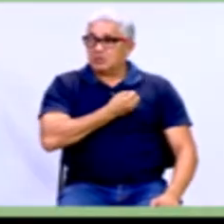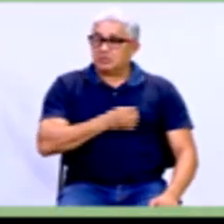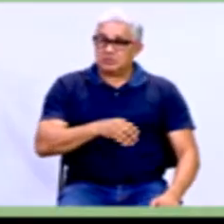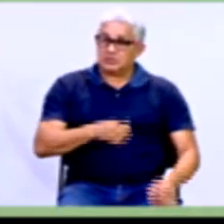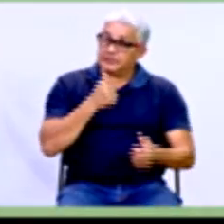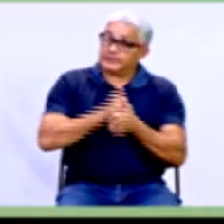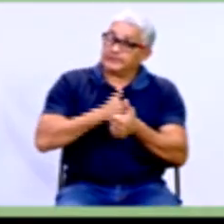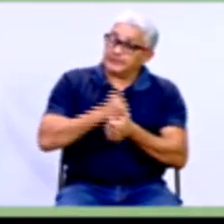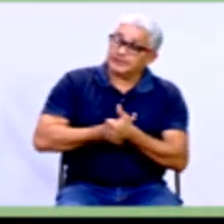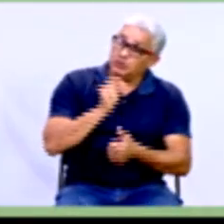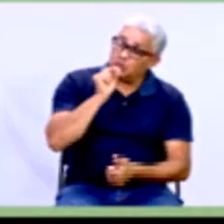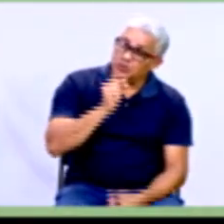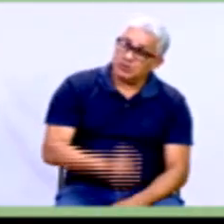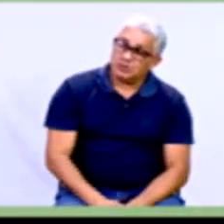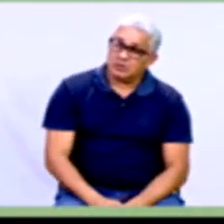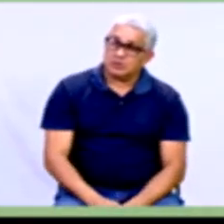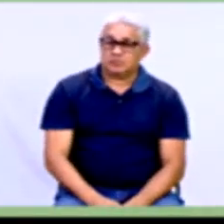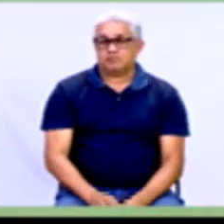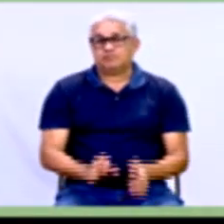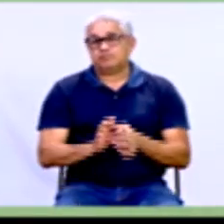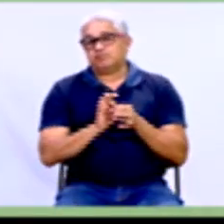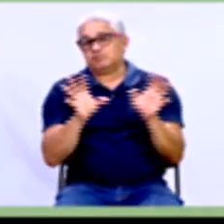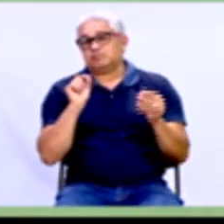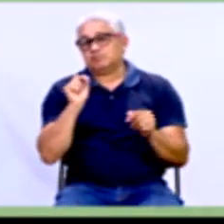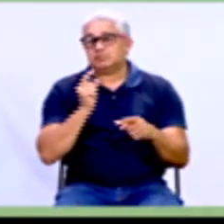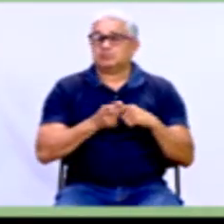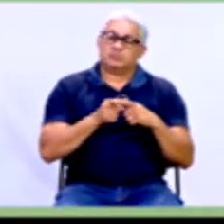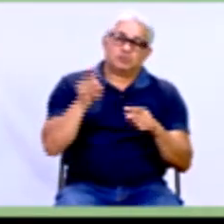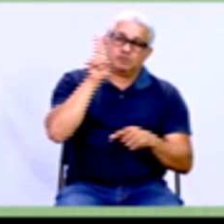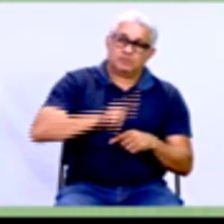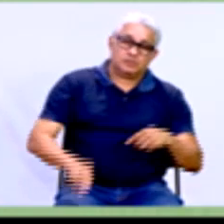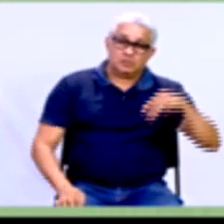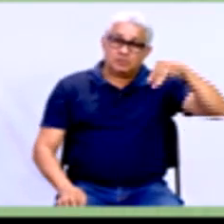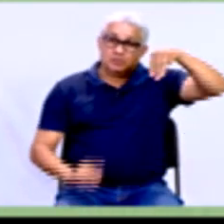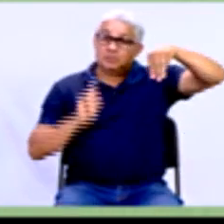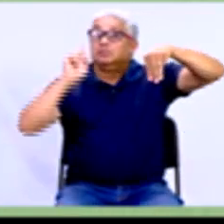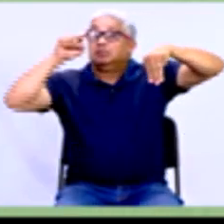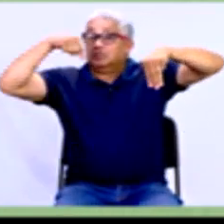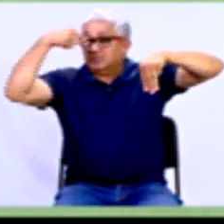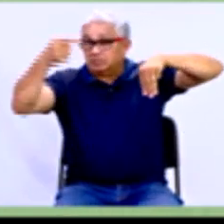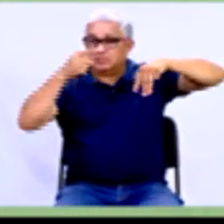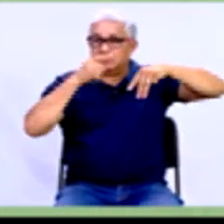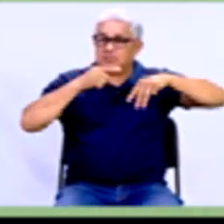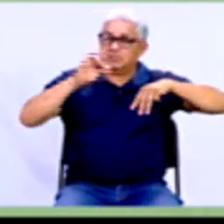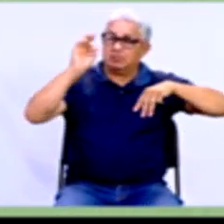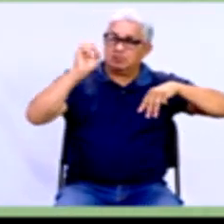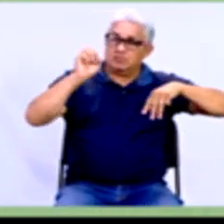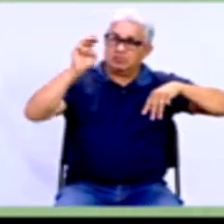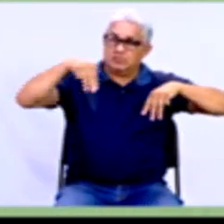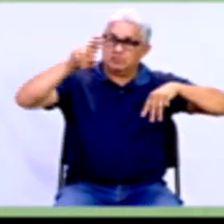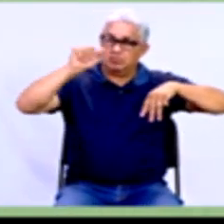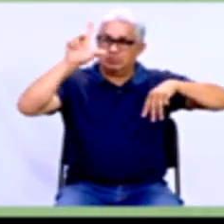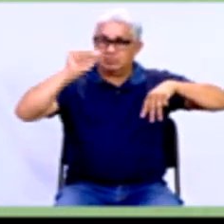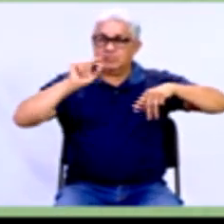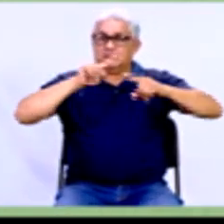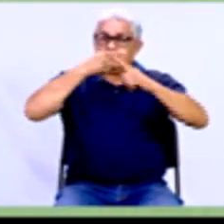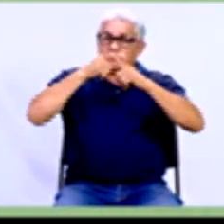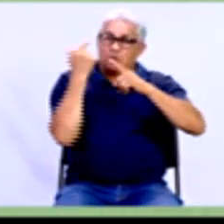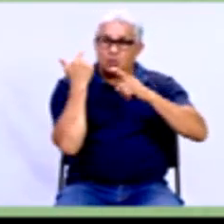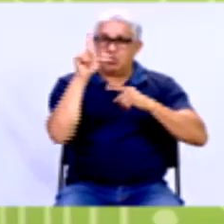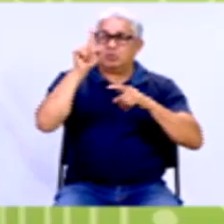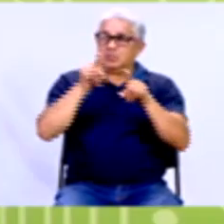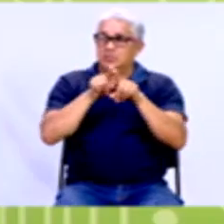caso deixar isso, porque a gente vai usar esse M depois na fórmula para a gente fazer outra multiplicação.